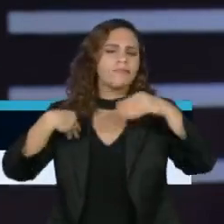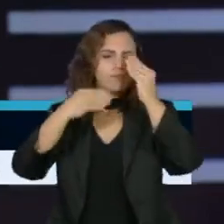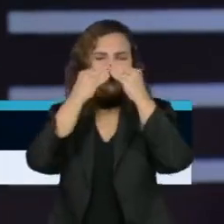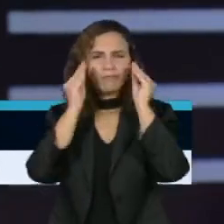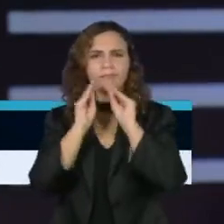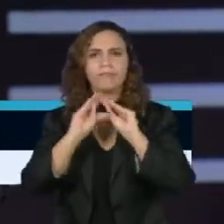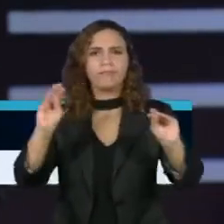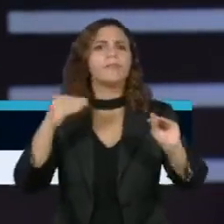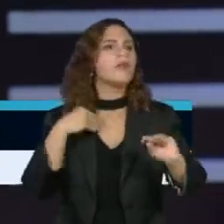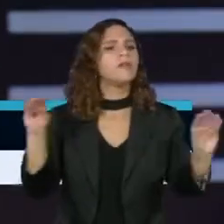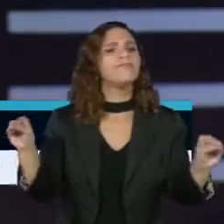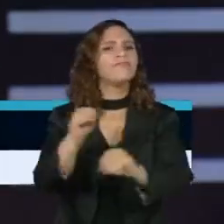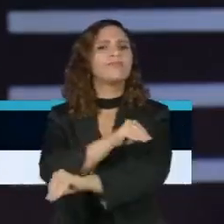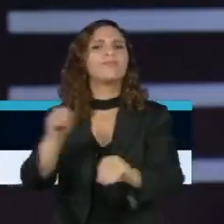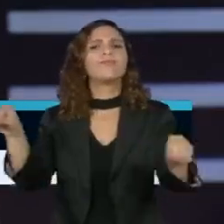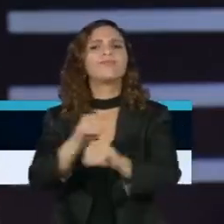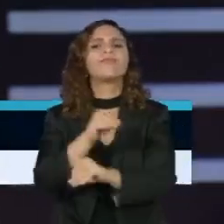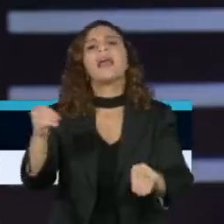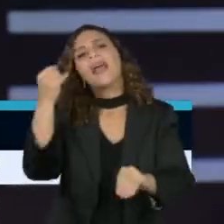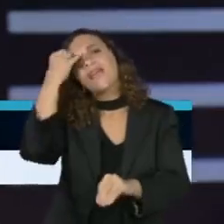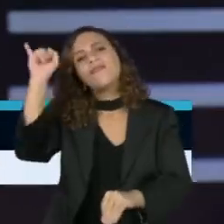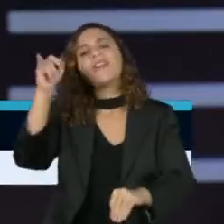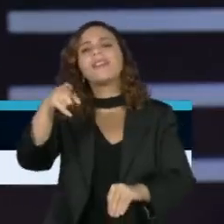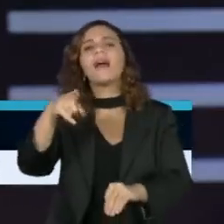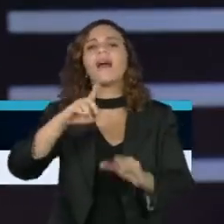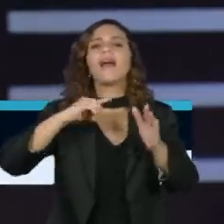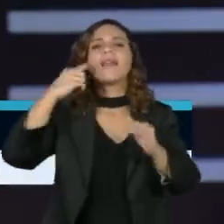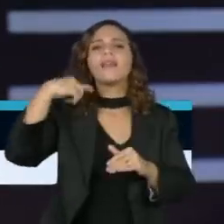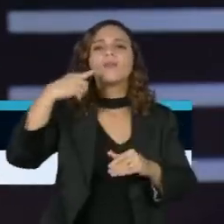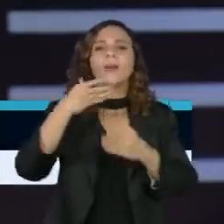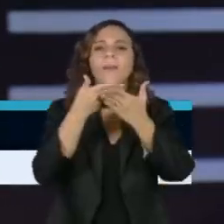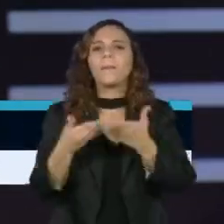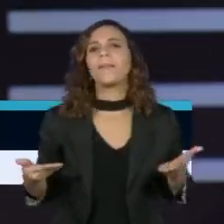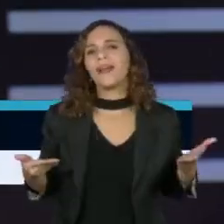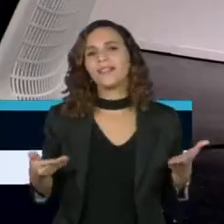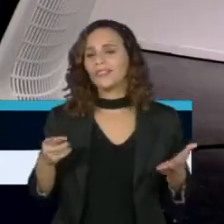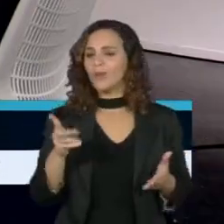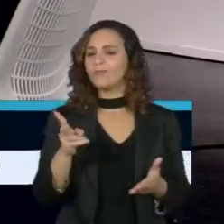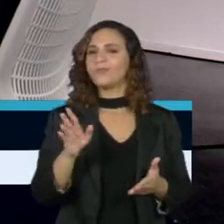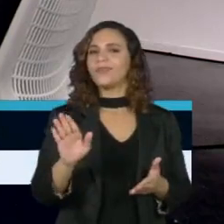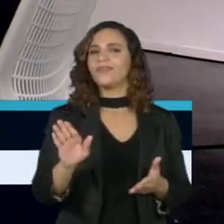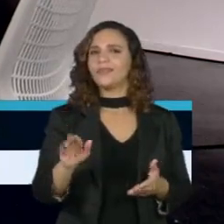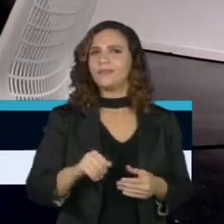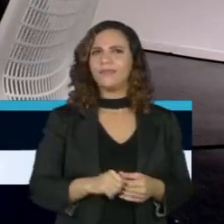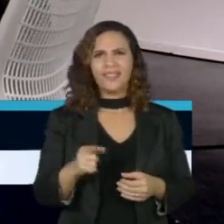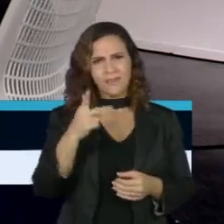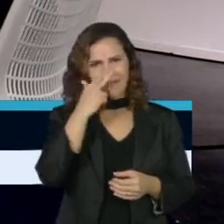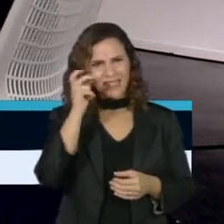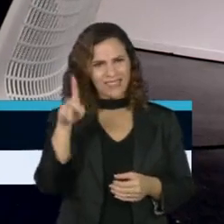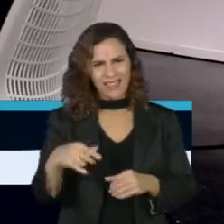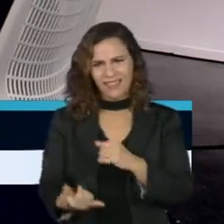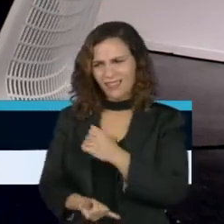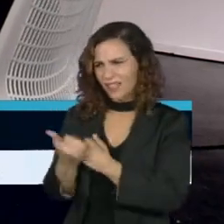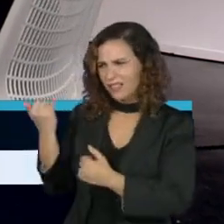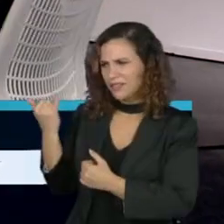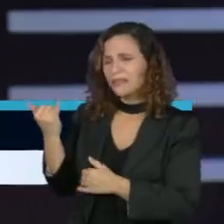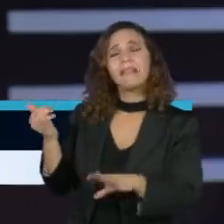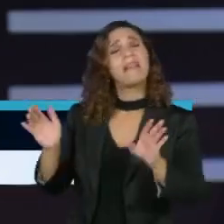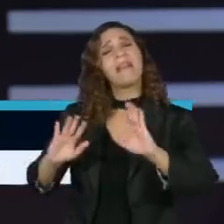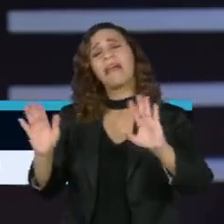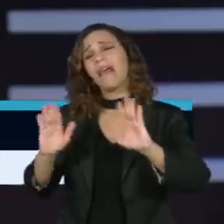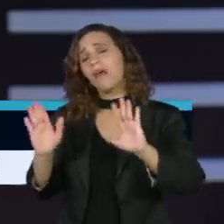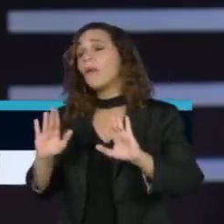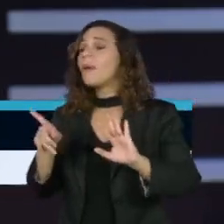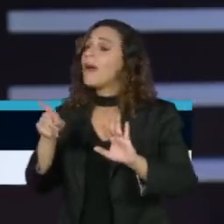quiserem, troca aí que você não perde o cargo. Né? Você não perde o cargo, o cargo. Você entende vai como com você. Traição? Não, eu não entendo como. Eu acho que, na verdade, é